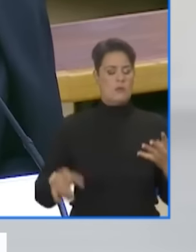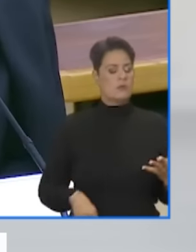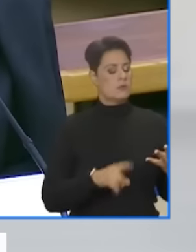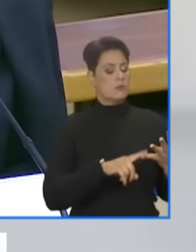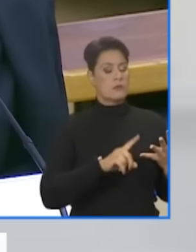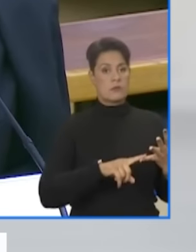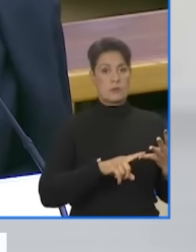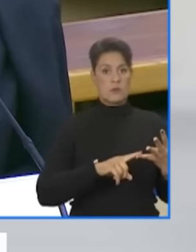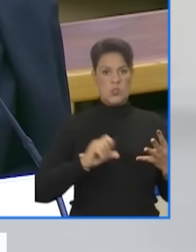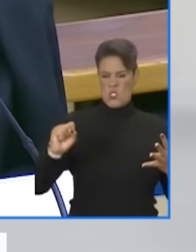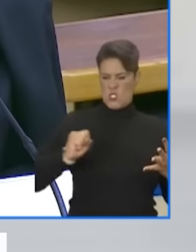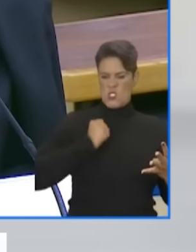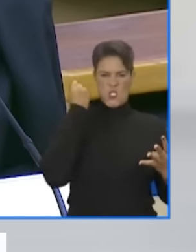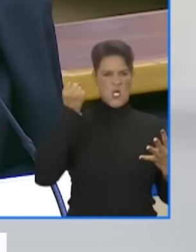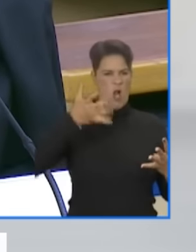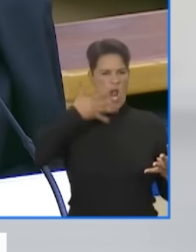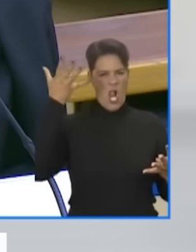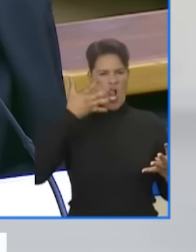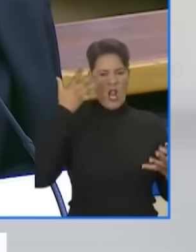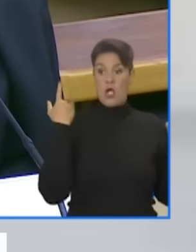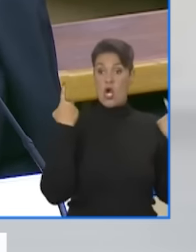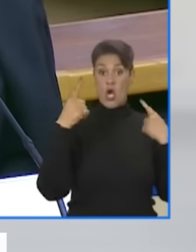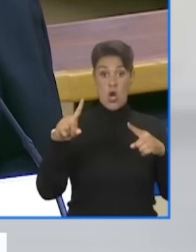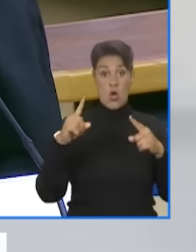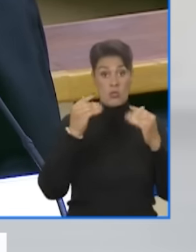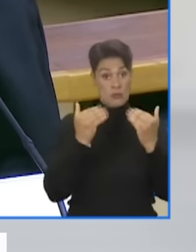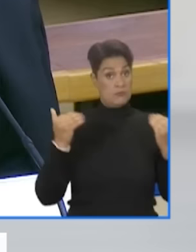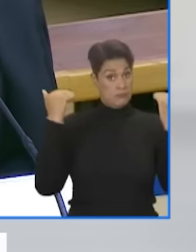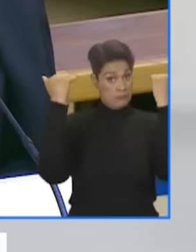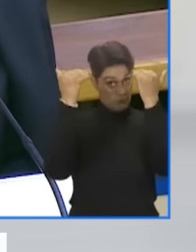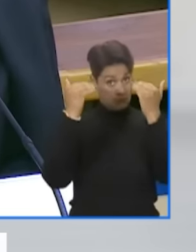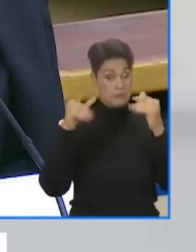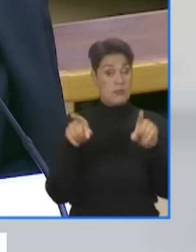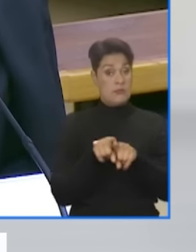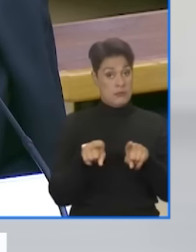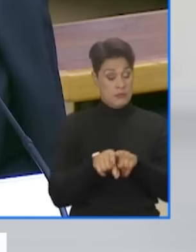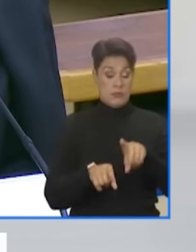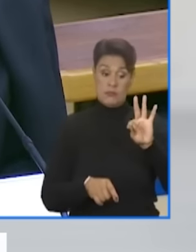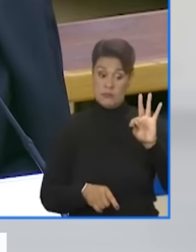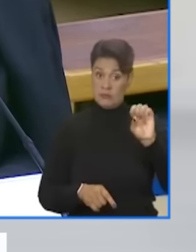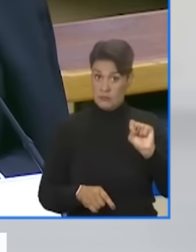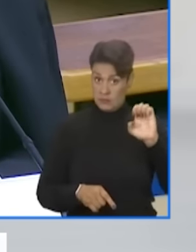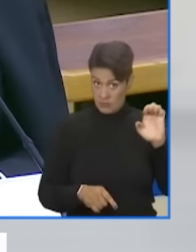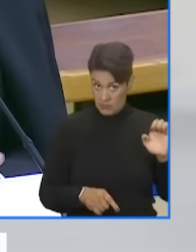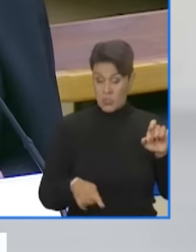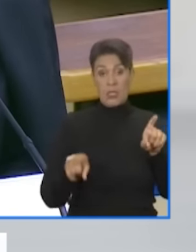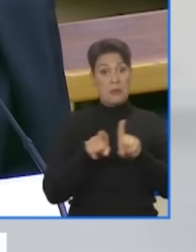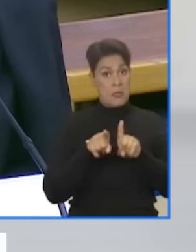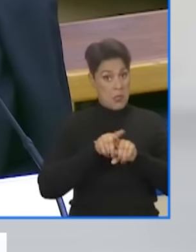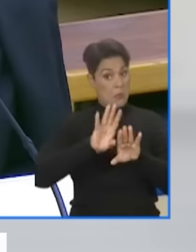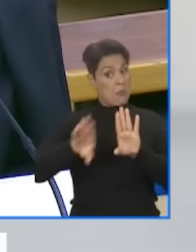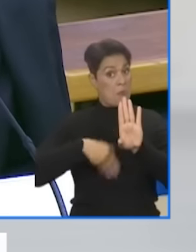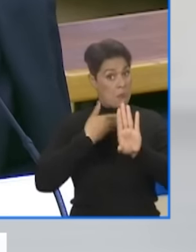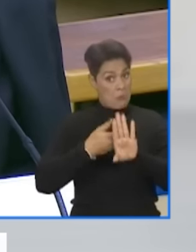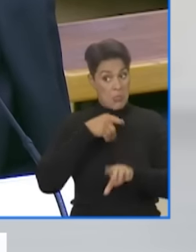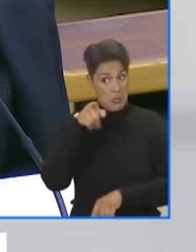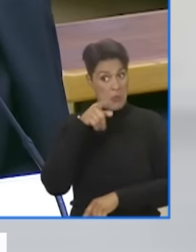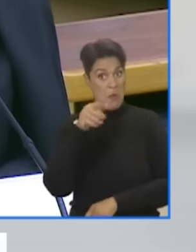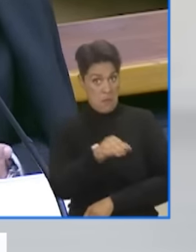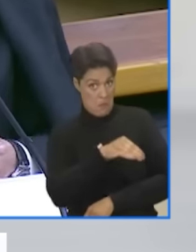percebe em relação a essas informações, Afonso. O que tem acontecido, Léo, qualquer movimento hoje em dia de ministro